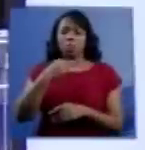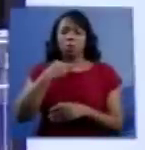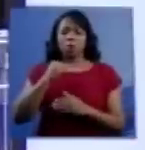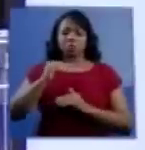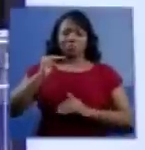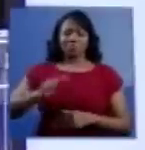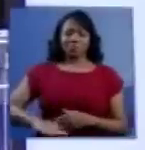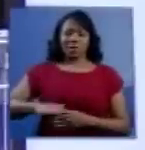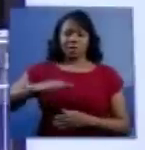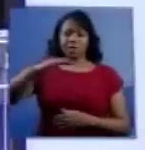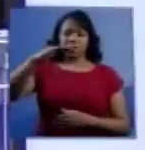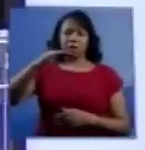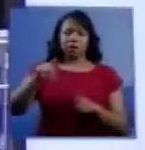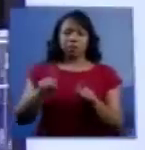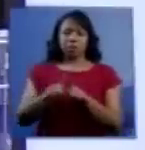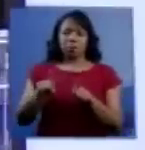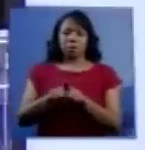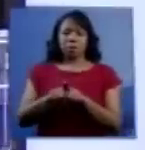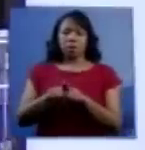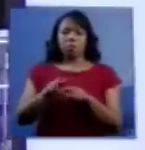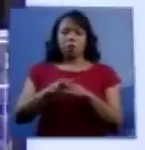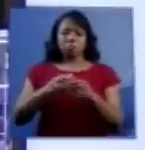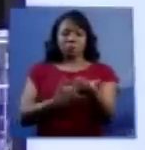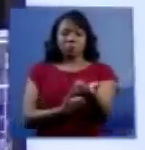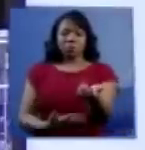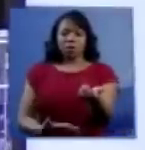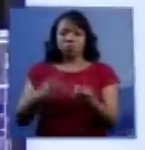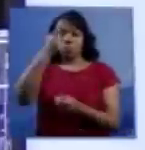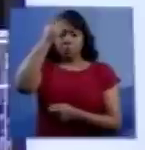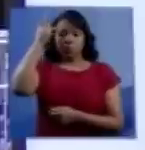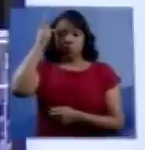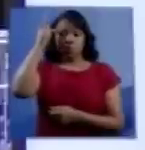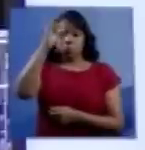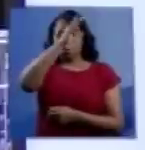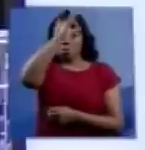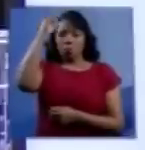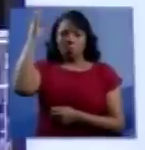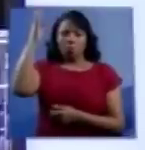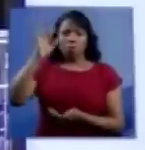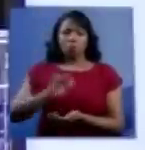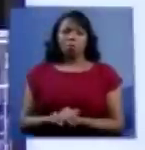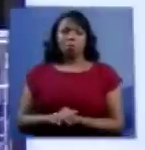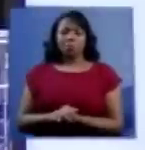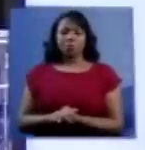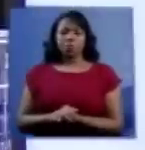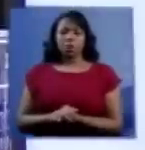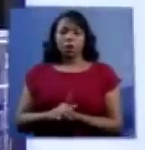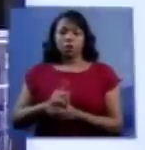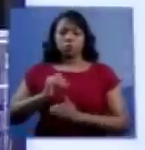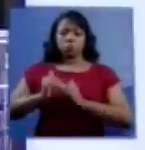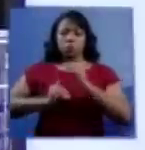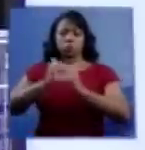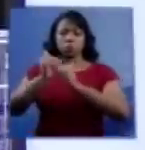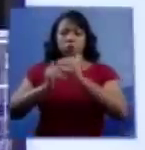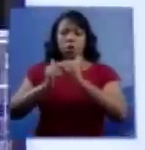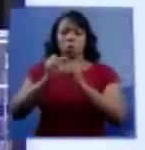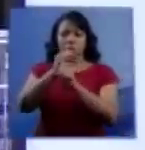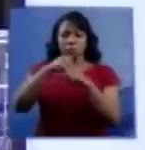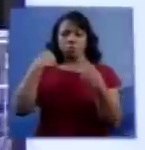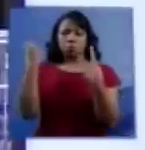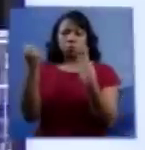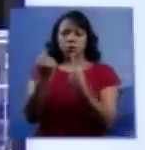crescer às custas do sangue de pessoas inocentes não se constrói uma